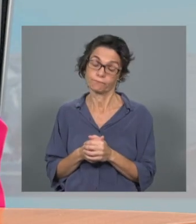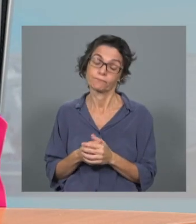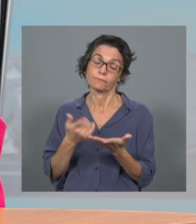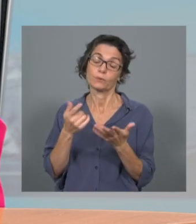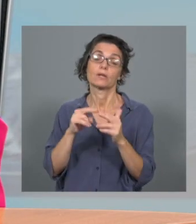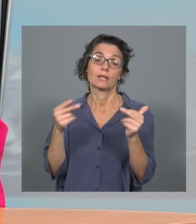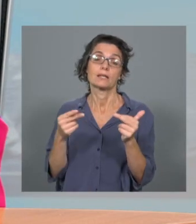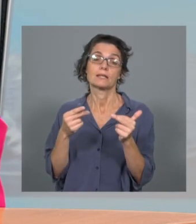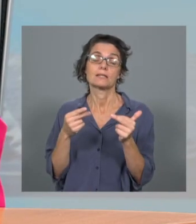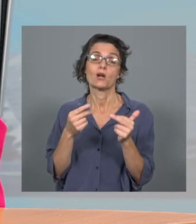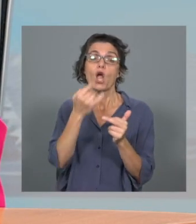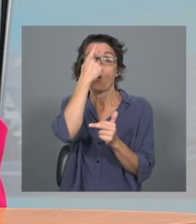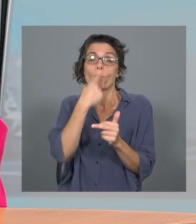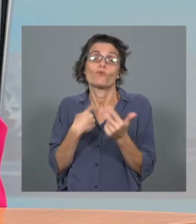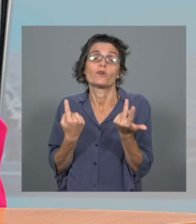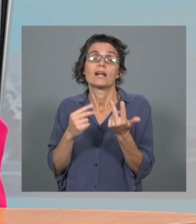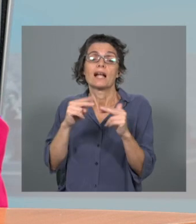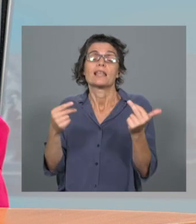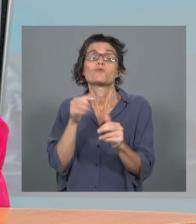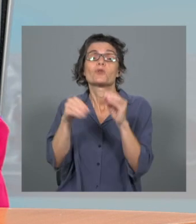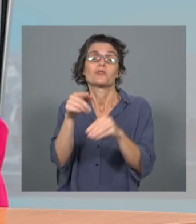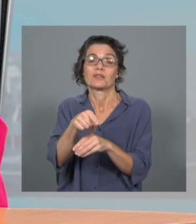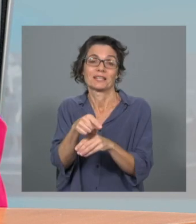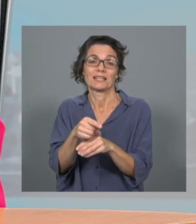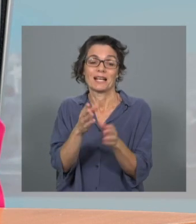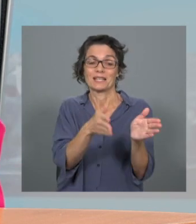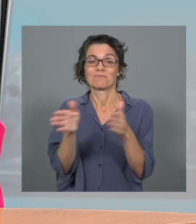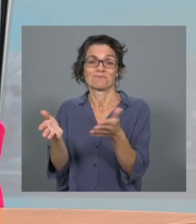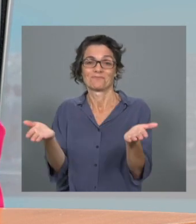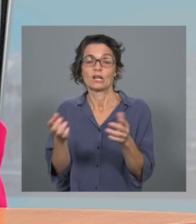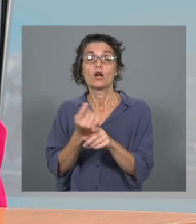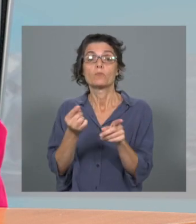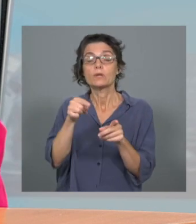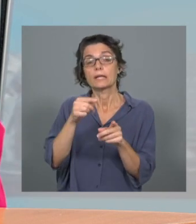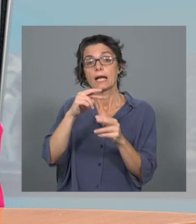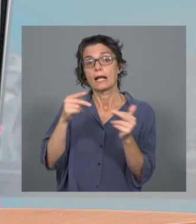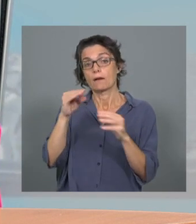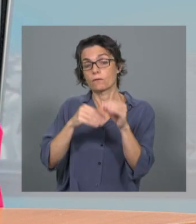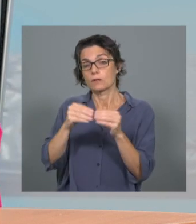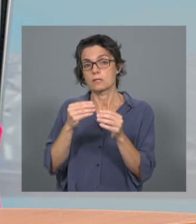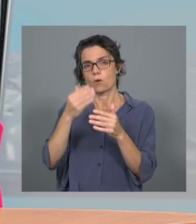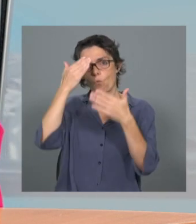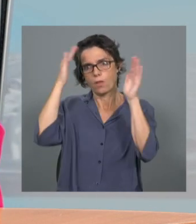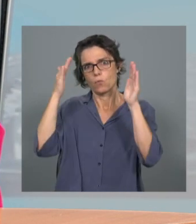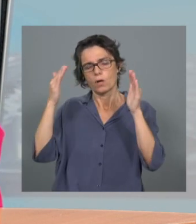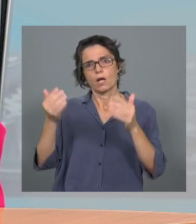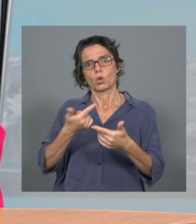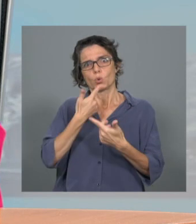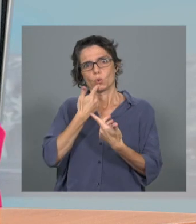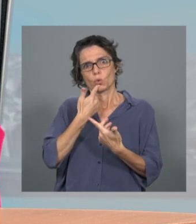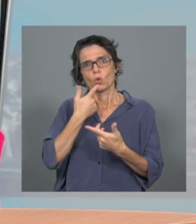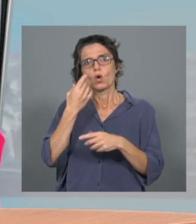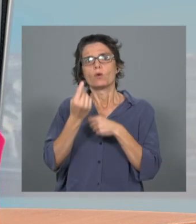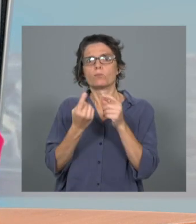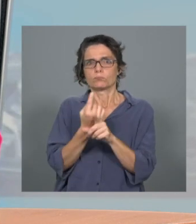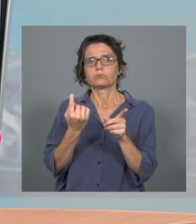lados. São um momento grande da democracia, porque implicam milhares e milhares de pessoas a